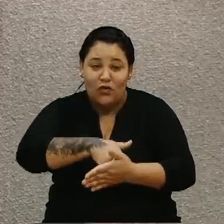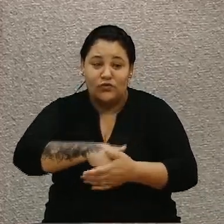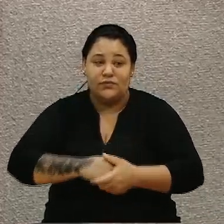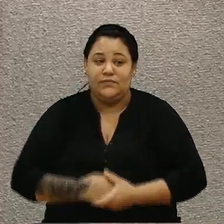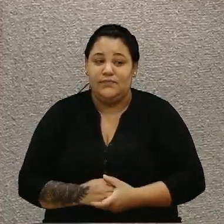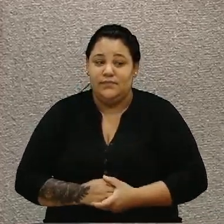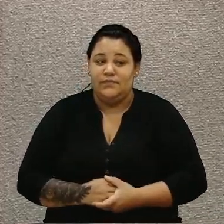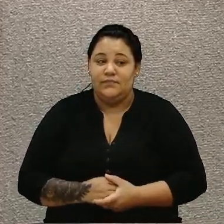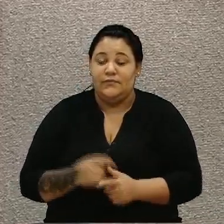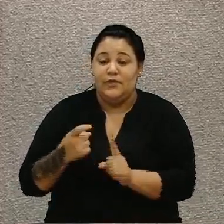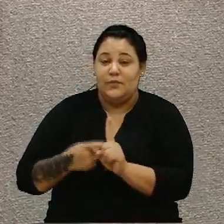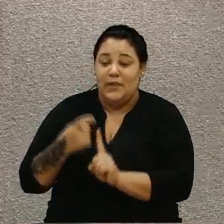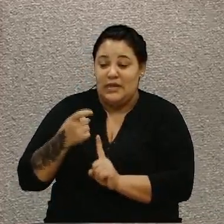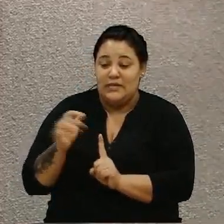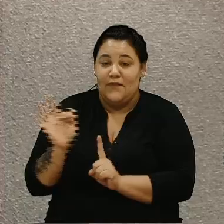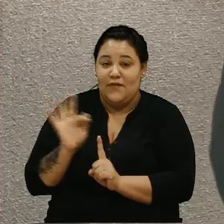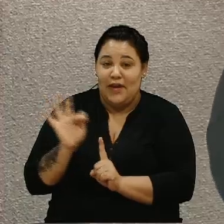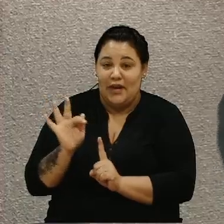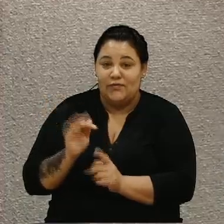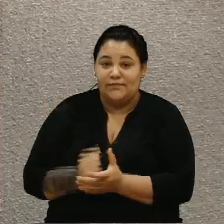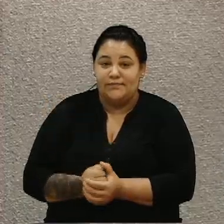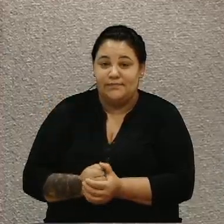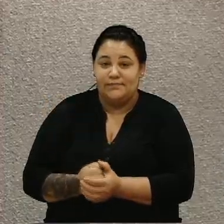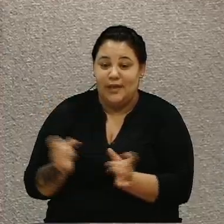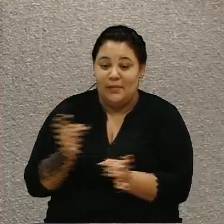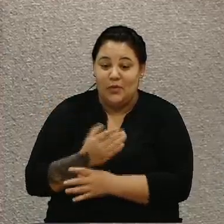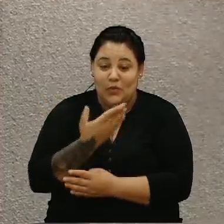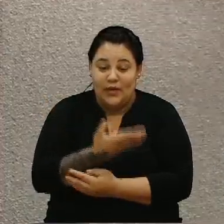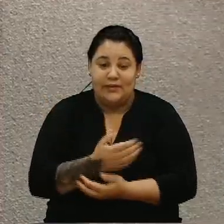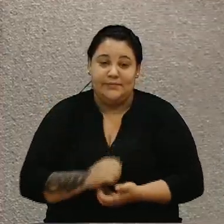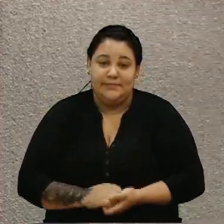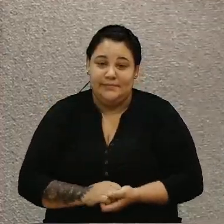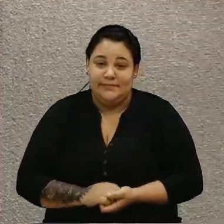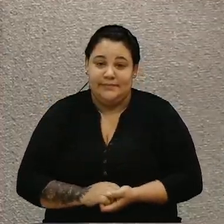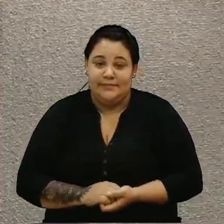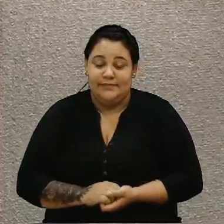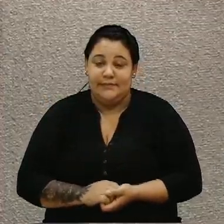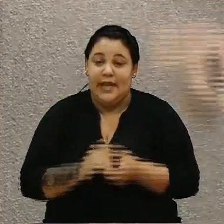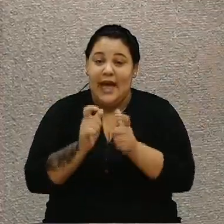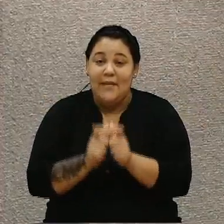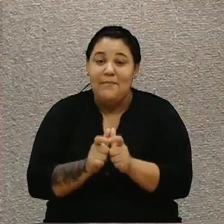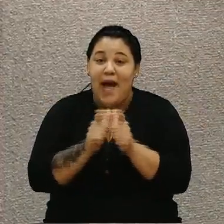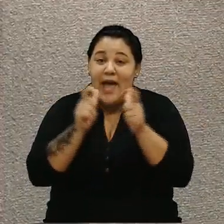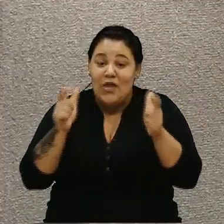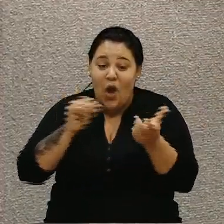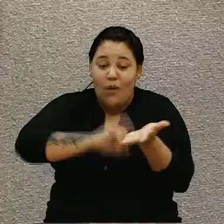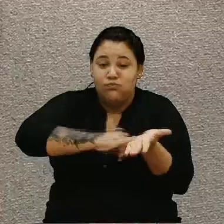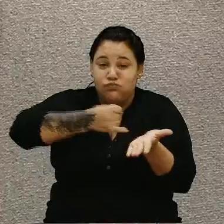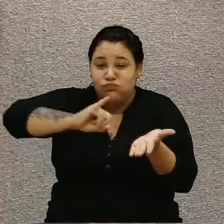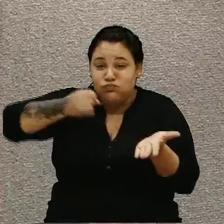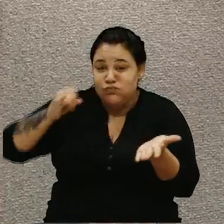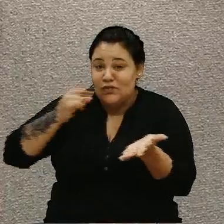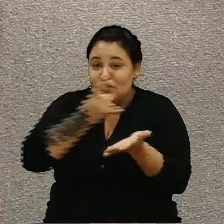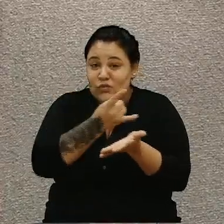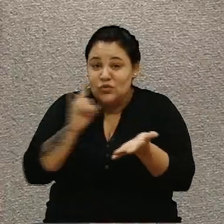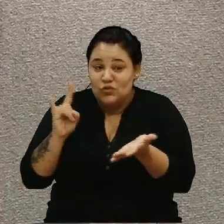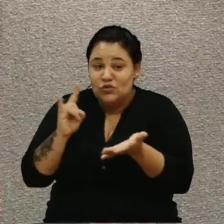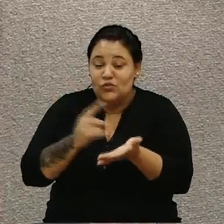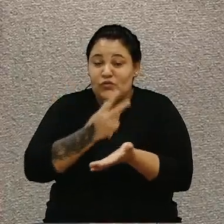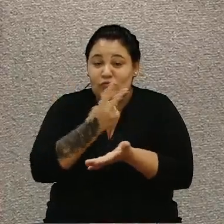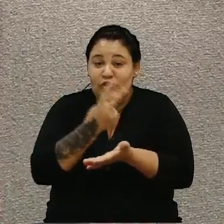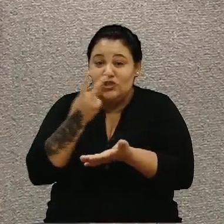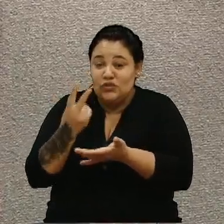Mês de fevereiro, está aqui. A maior inflação dos últimos